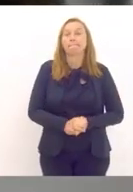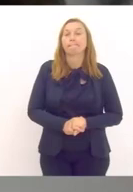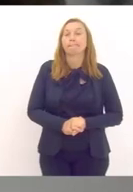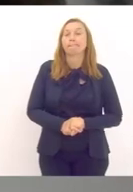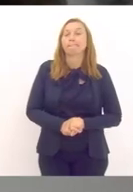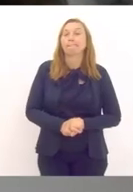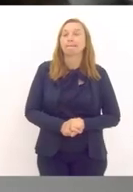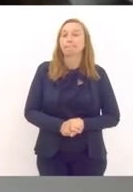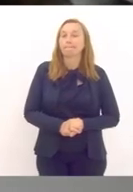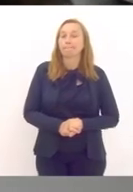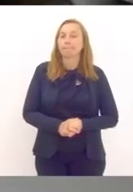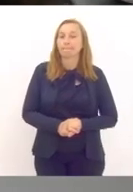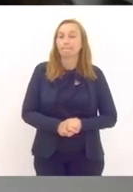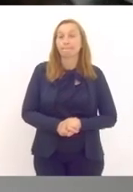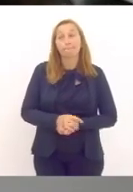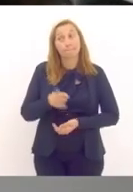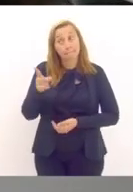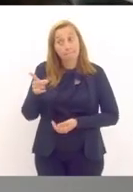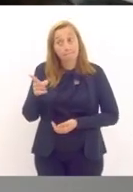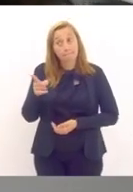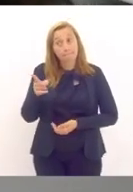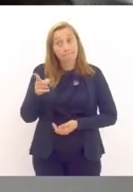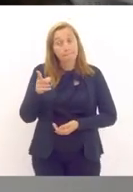E essa é uma medida que eu acho